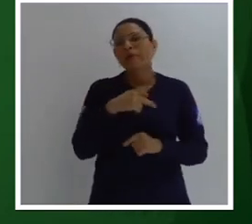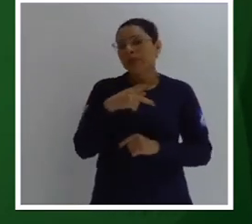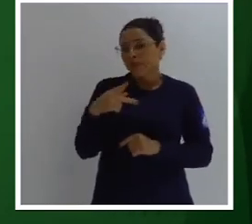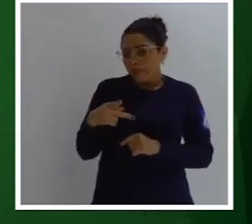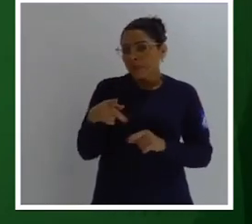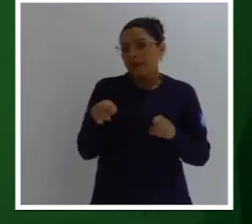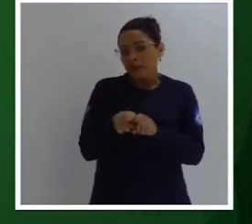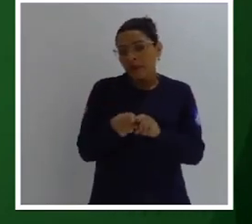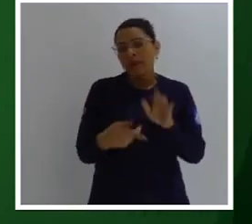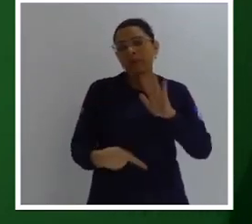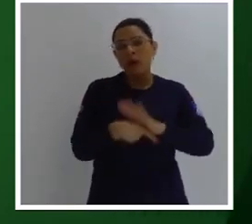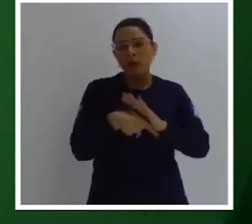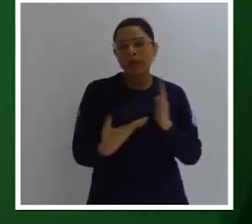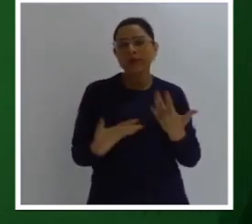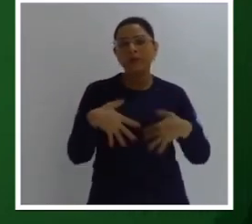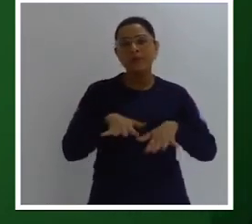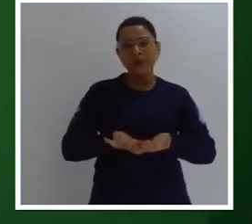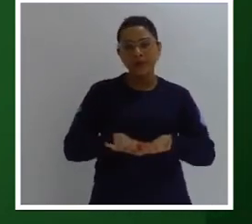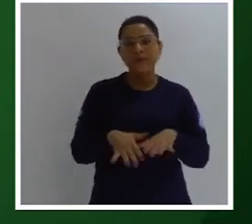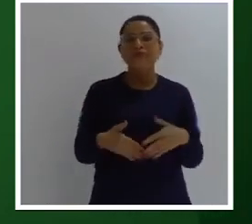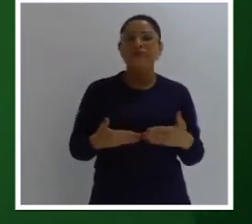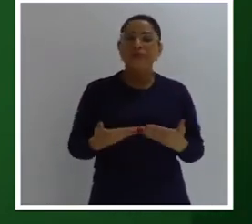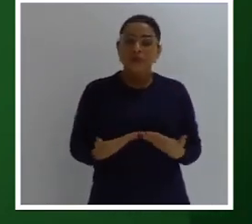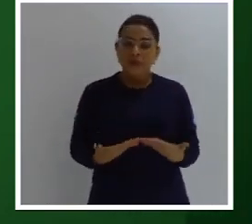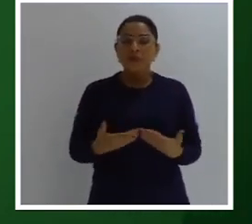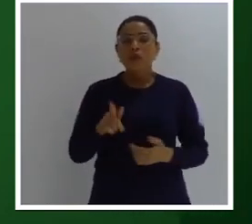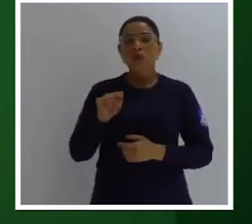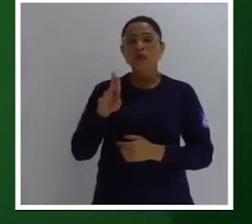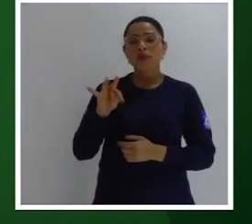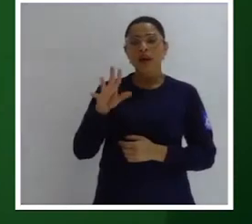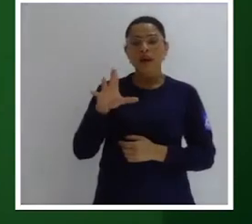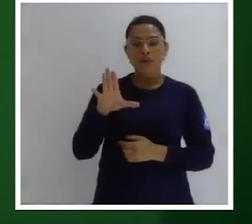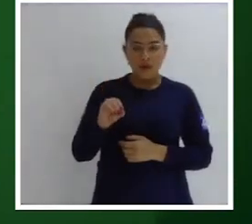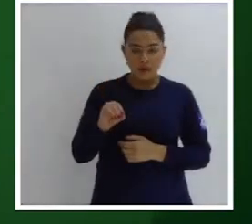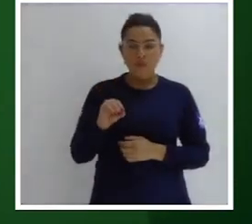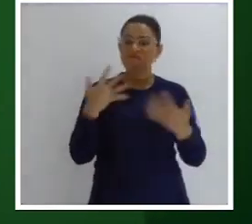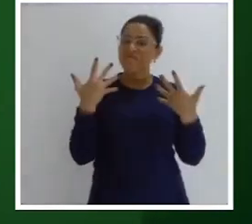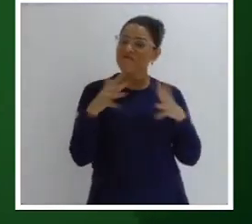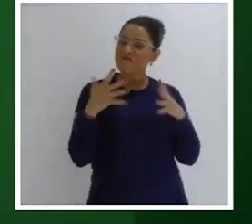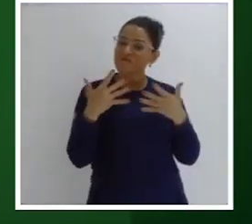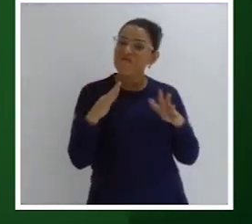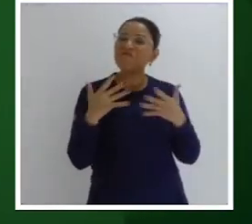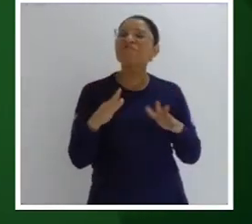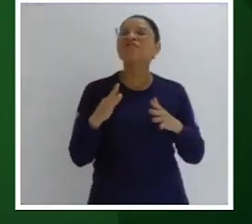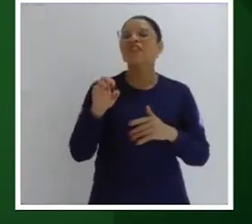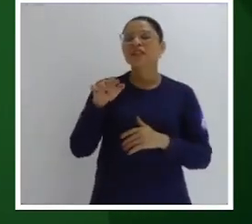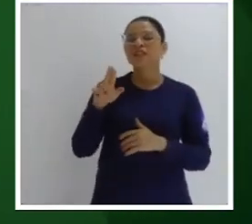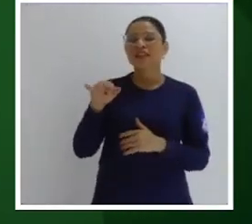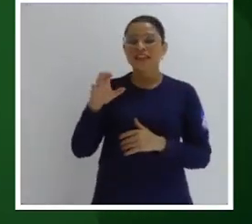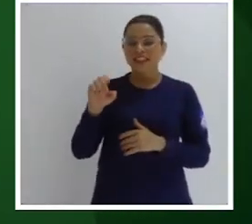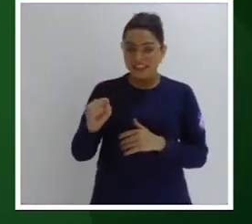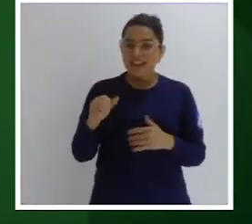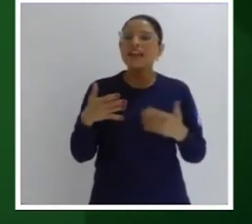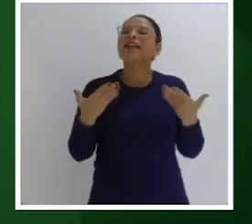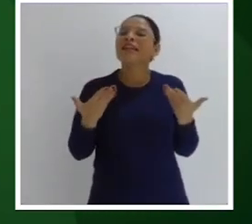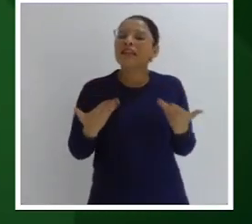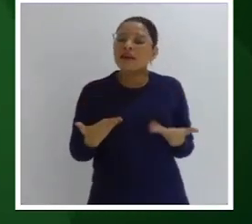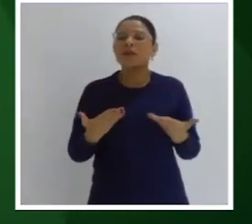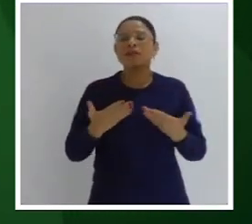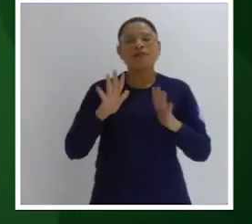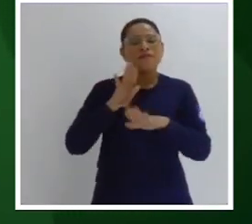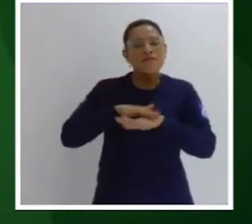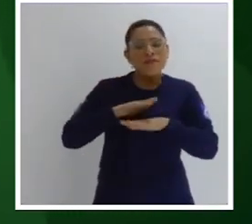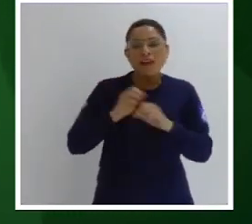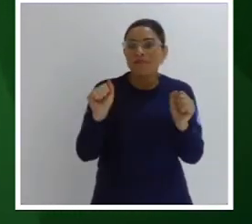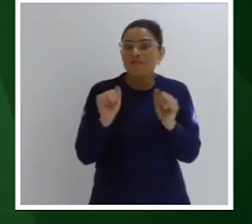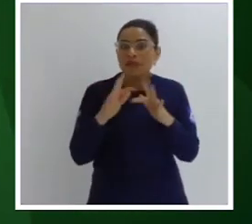pedagógico inclusive Gustavo Parabéns Eunice Você é um exemplo de transformação e competência faz milagres